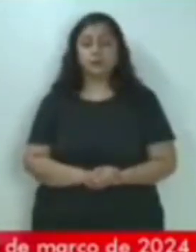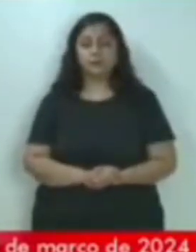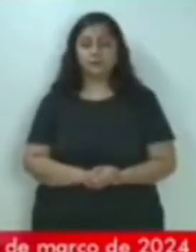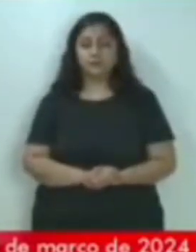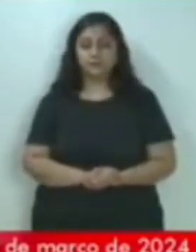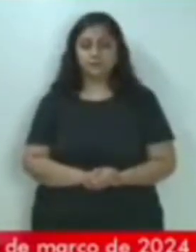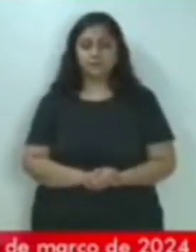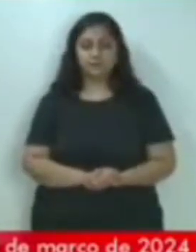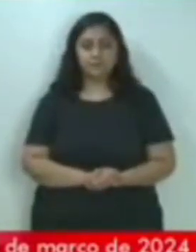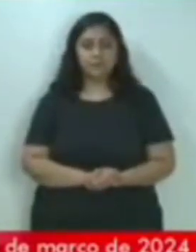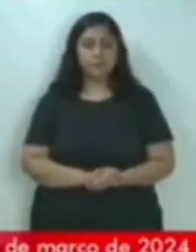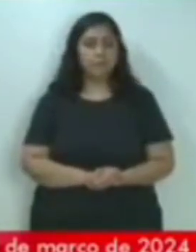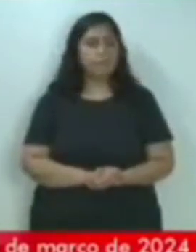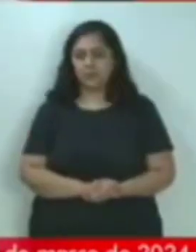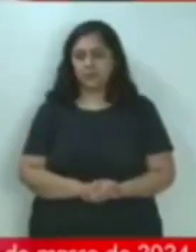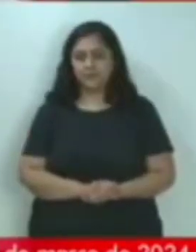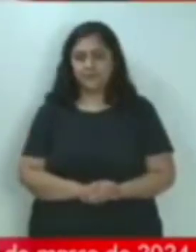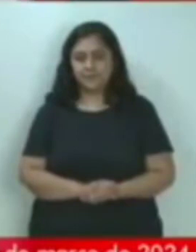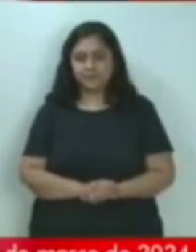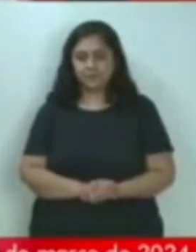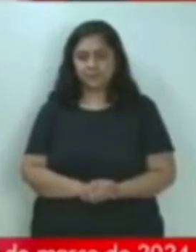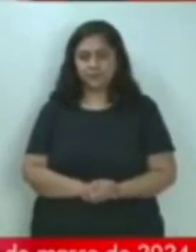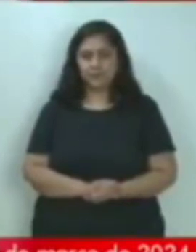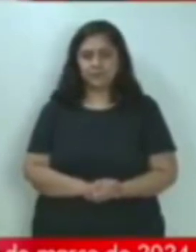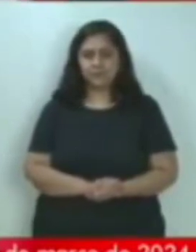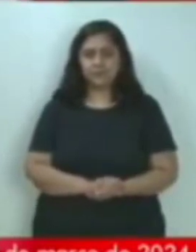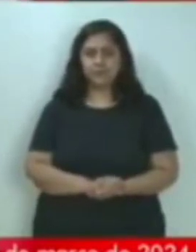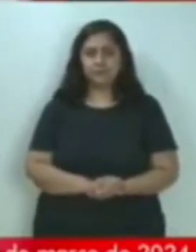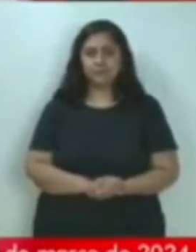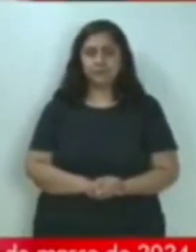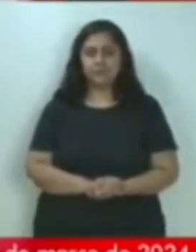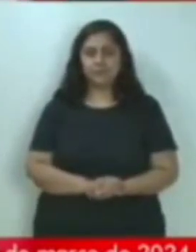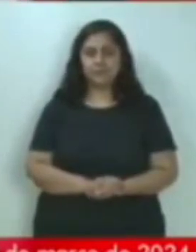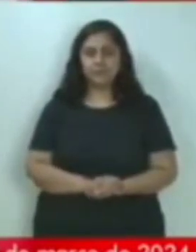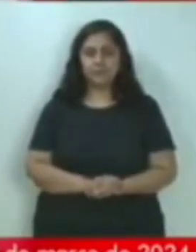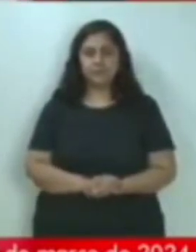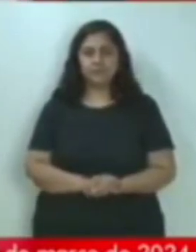Então vamos respeitar. Casa